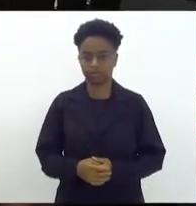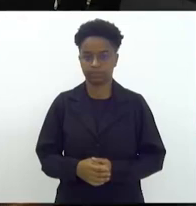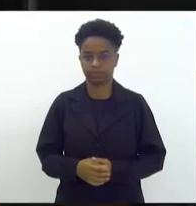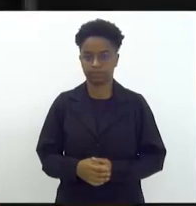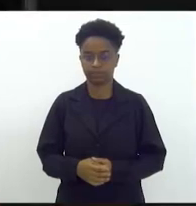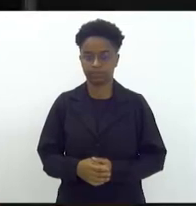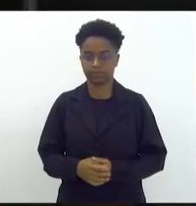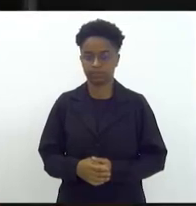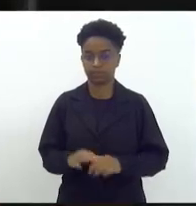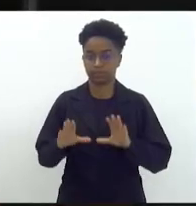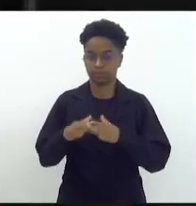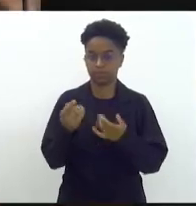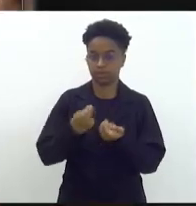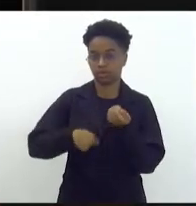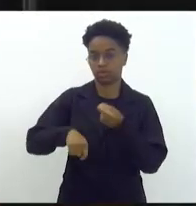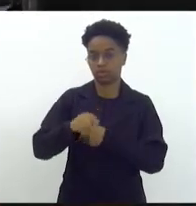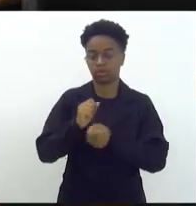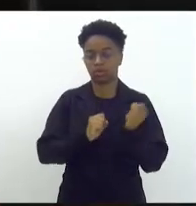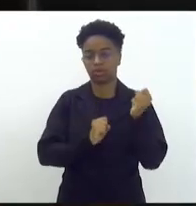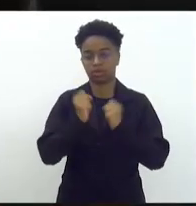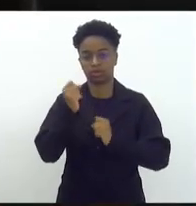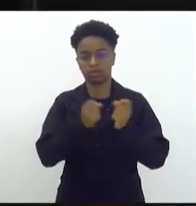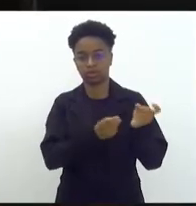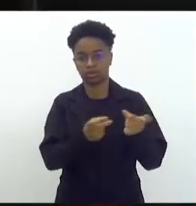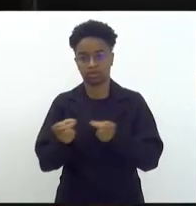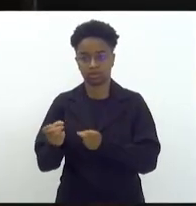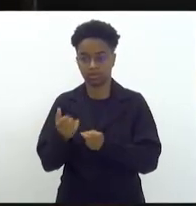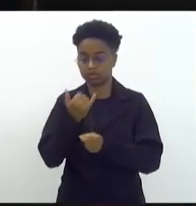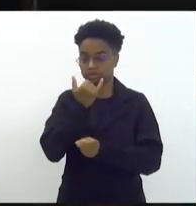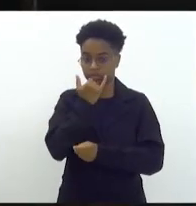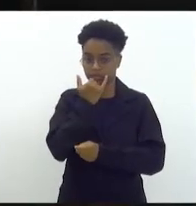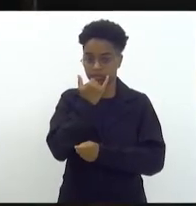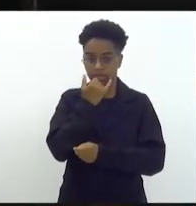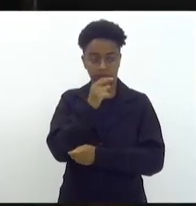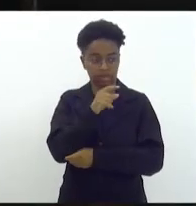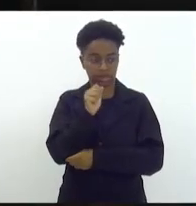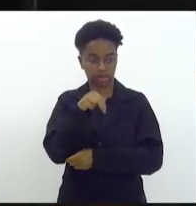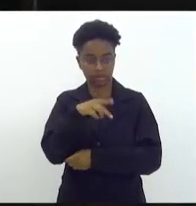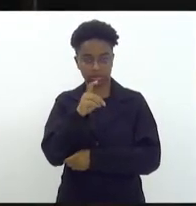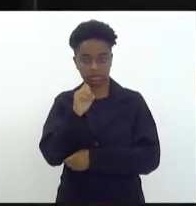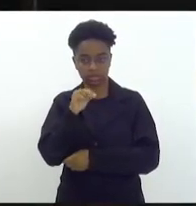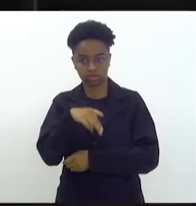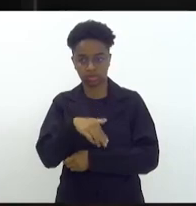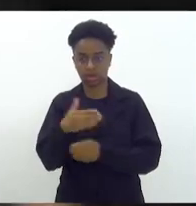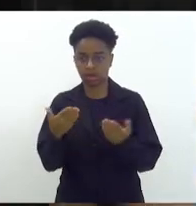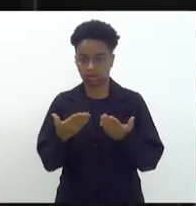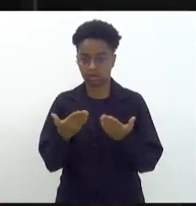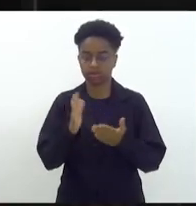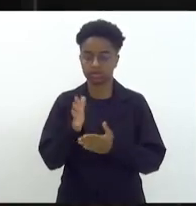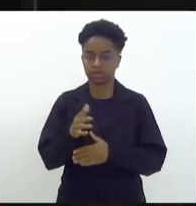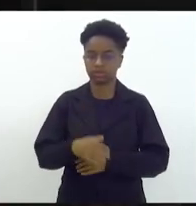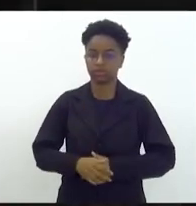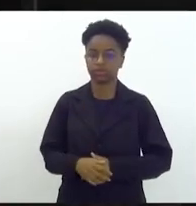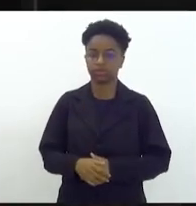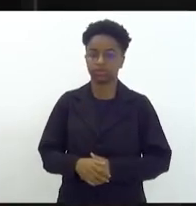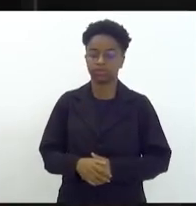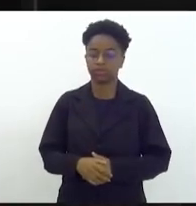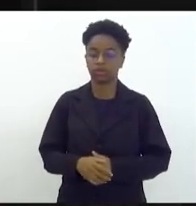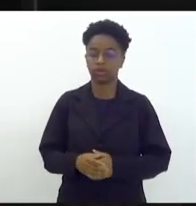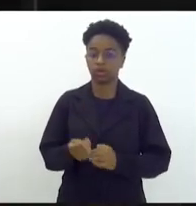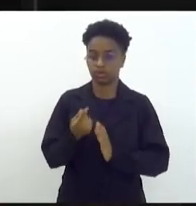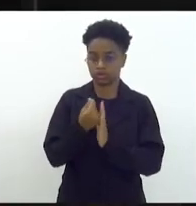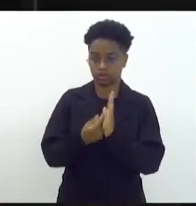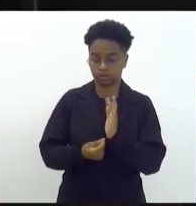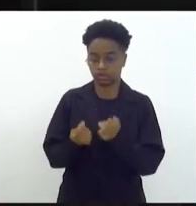Pela comissão de economia, indústria e comércio, perdão, Anderson Moraes acabou de dar o parecer. Pela comissão de orçamento, finanças, fiscalização